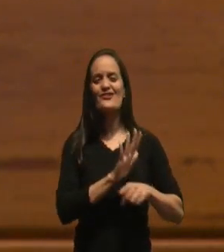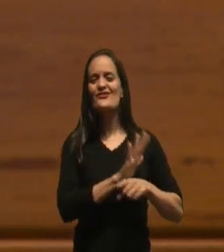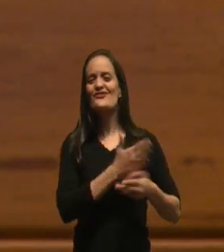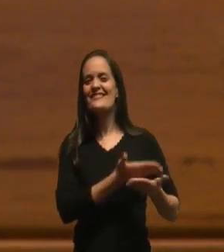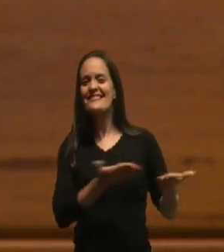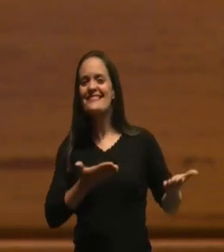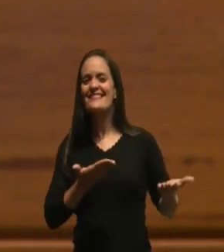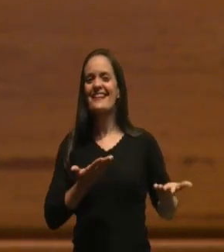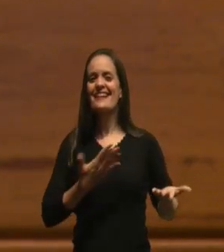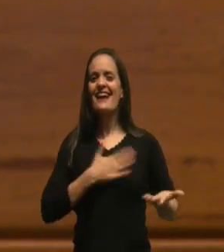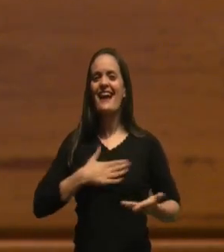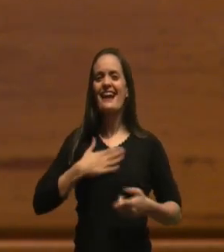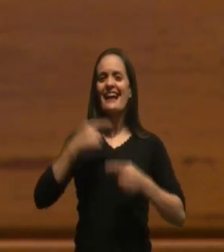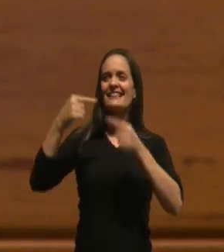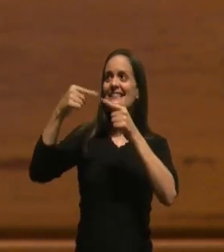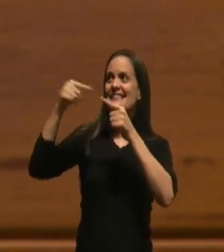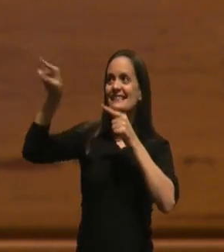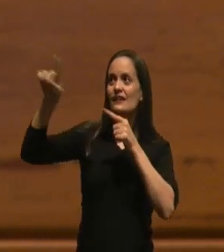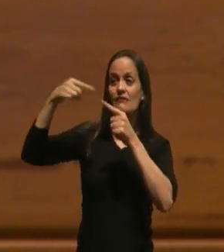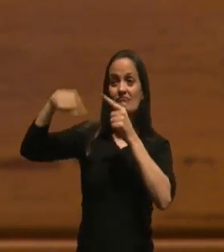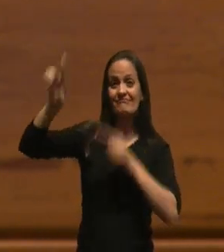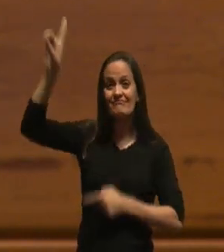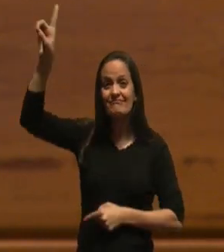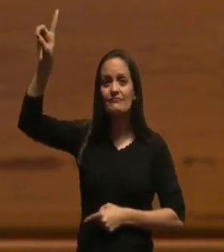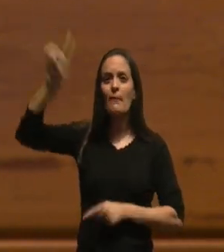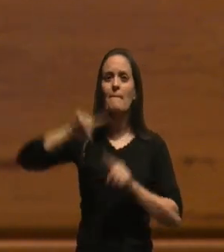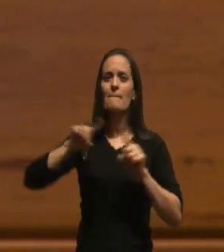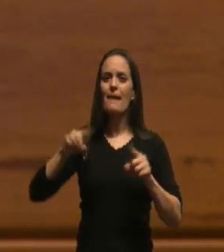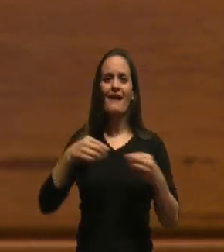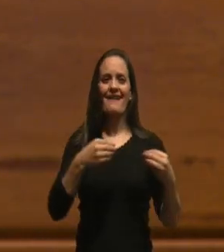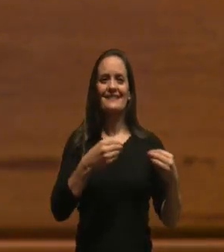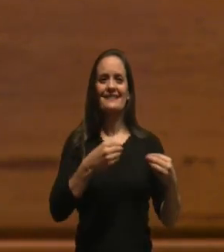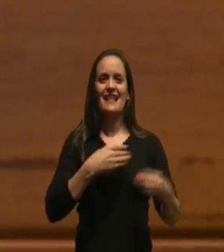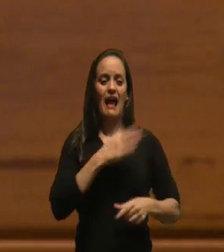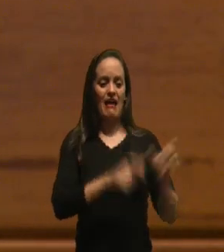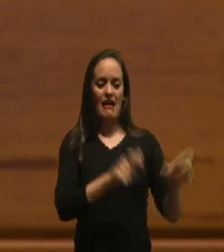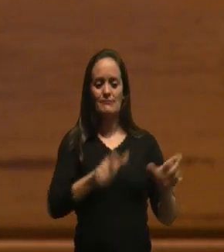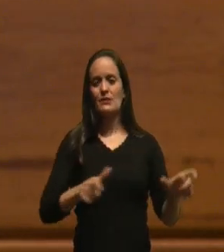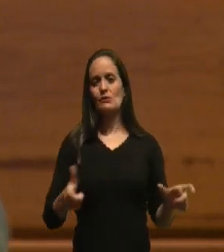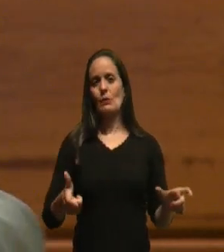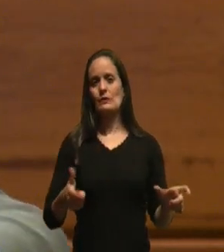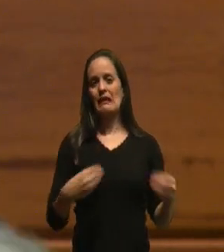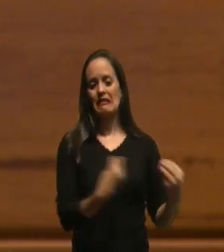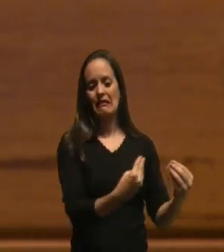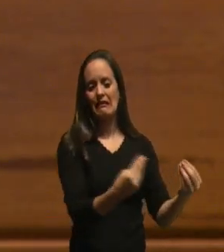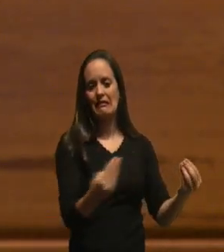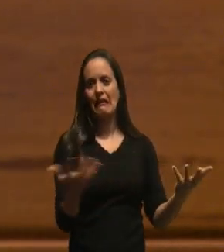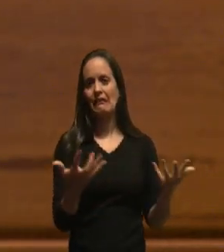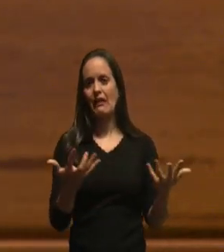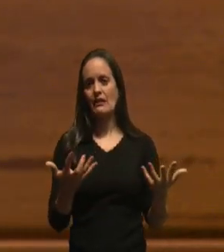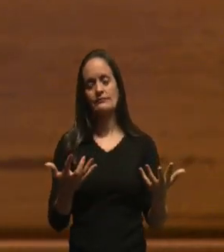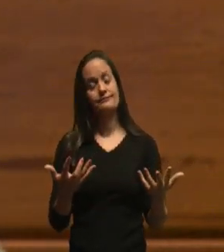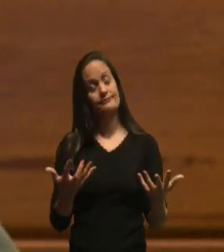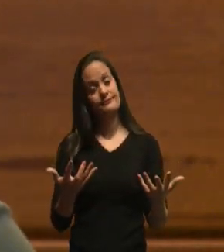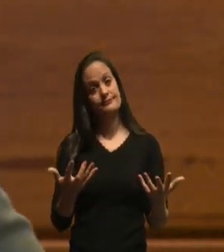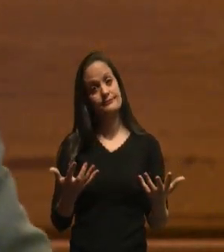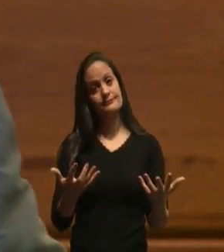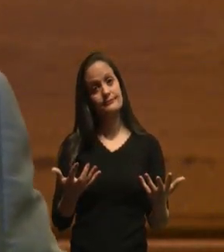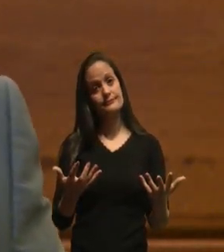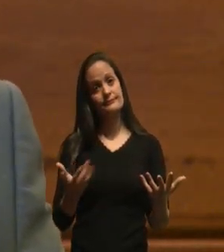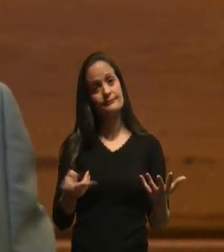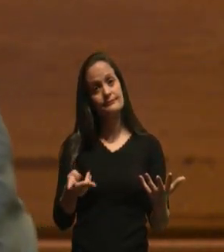foi à batalha juntamente com o rei Acabe. Josafá e Acabe foram à batalha, queridos.